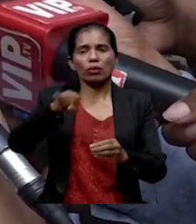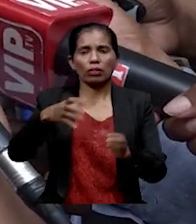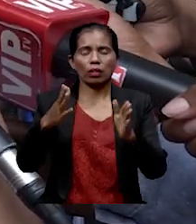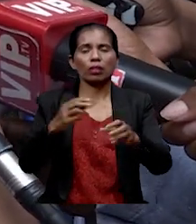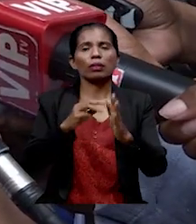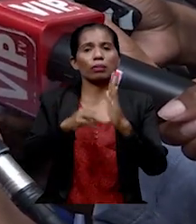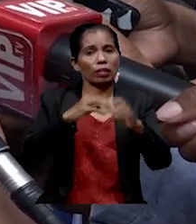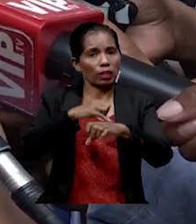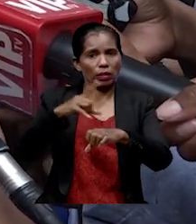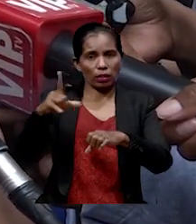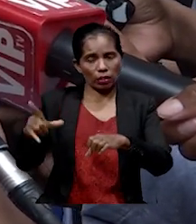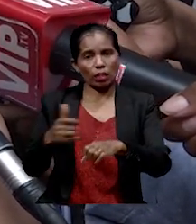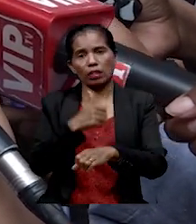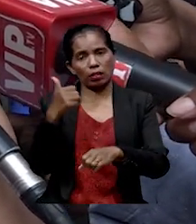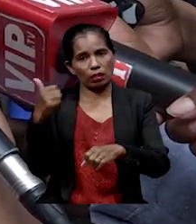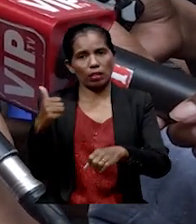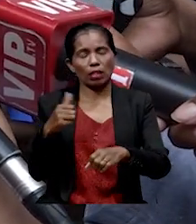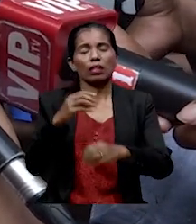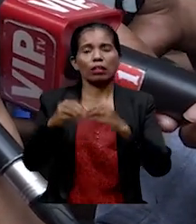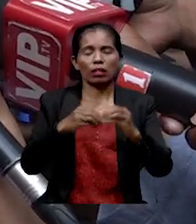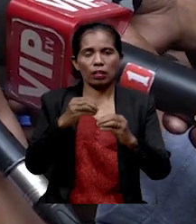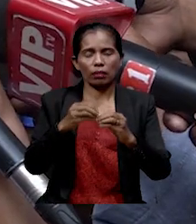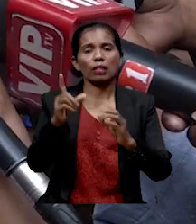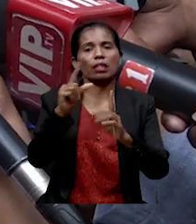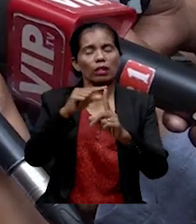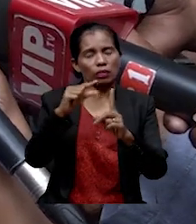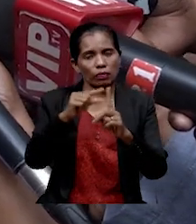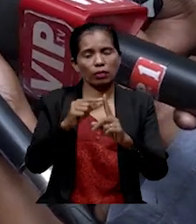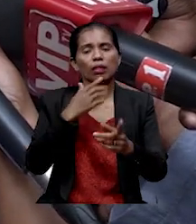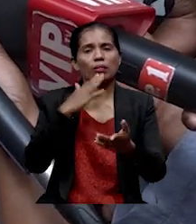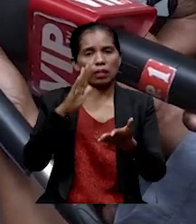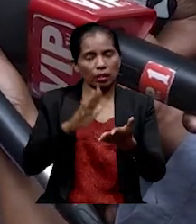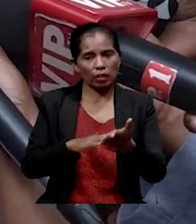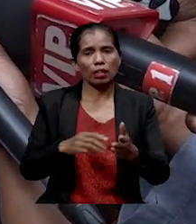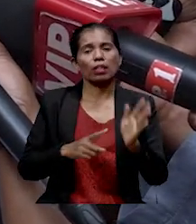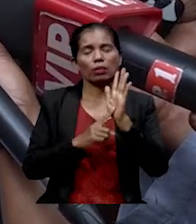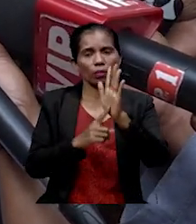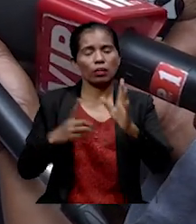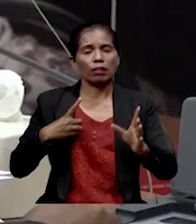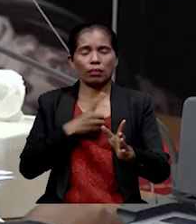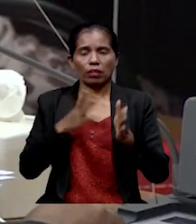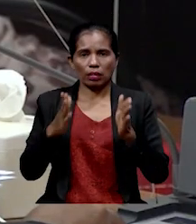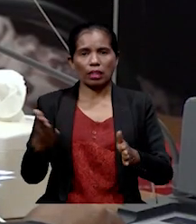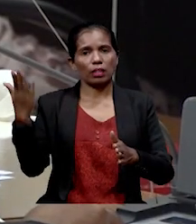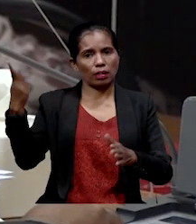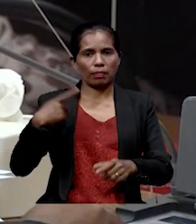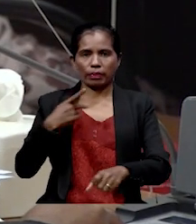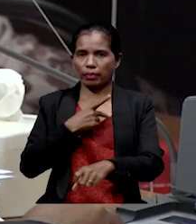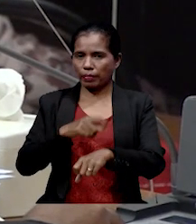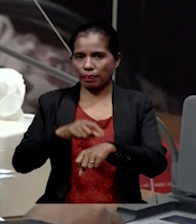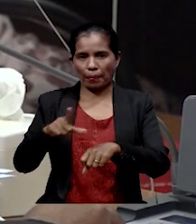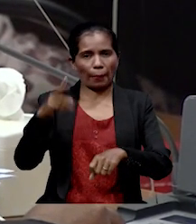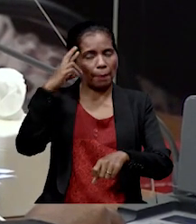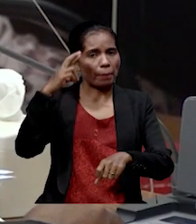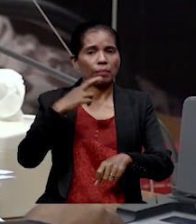Media Internacional Balu nebe considera a linguagem insulta para deputado Sira e a Parlamento Nacional. José Ramos